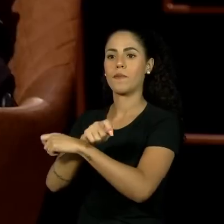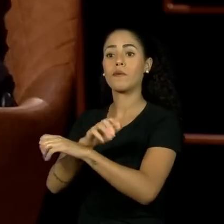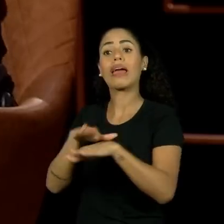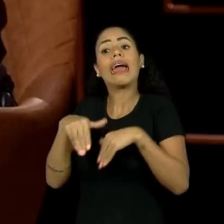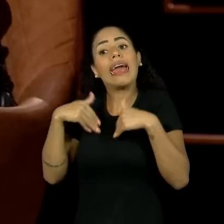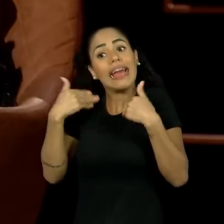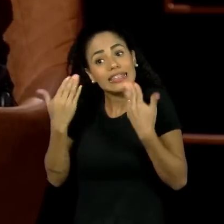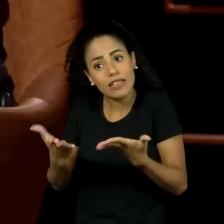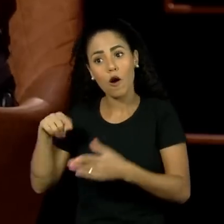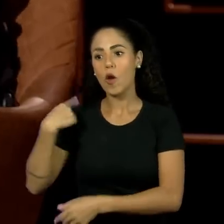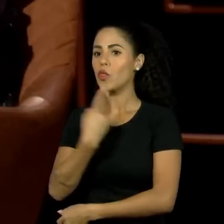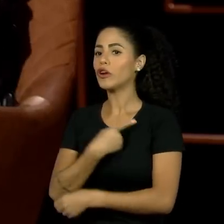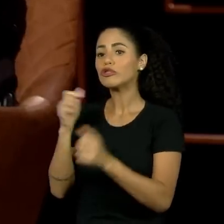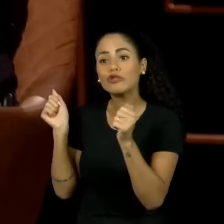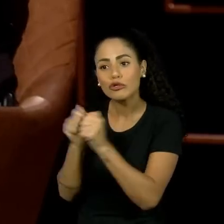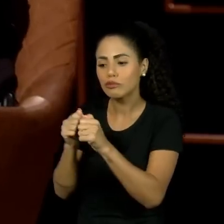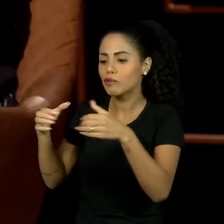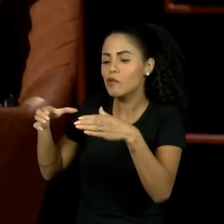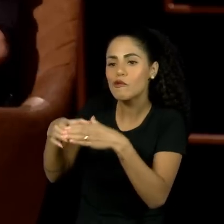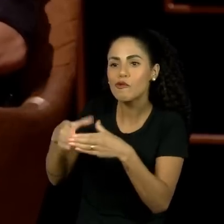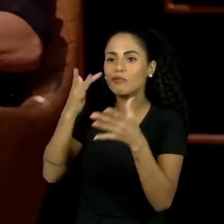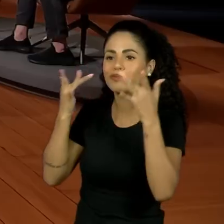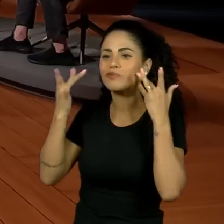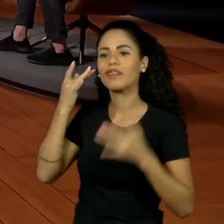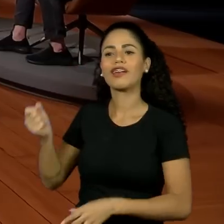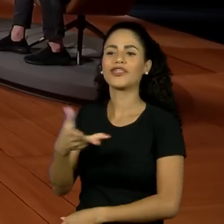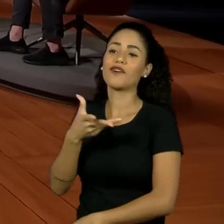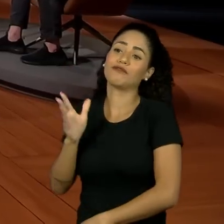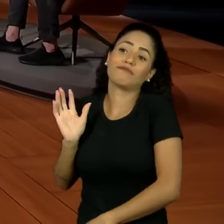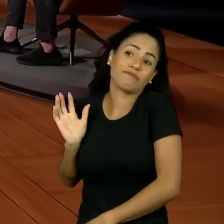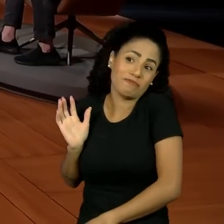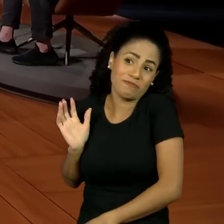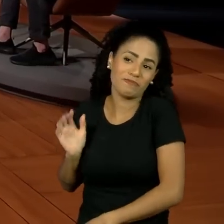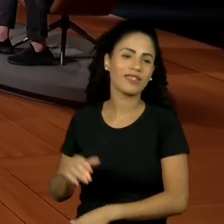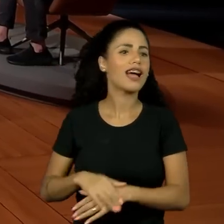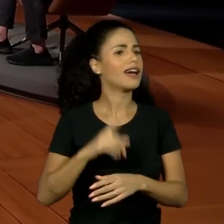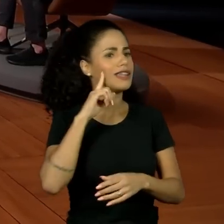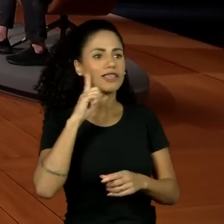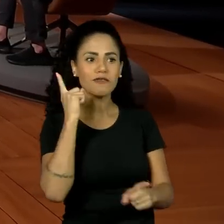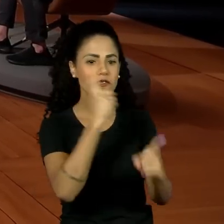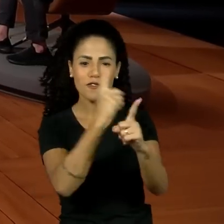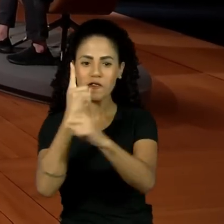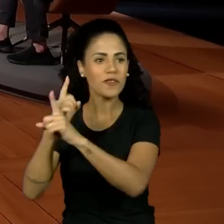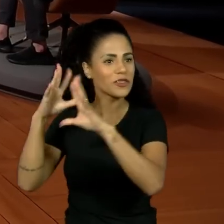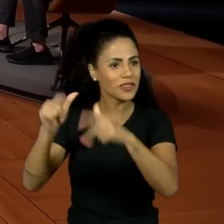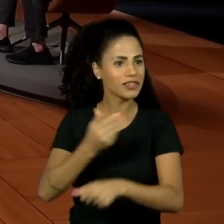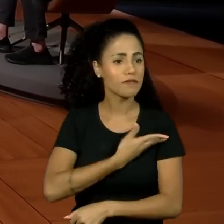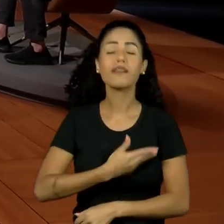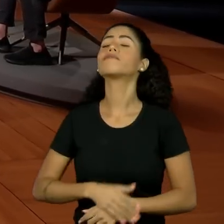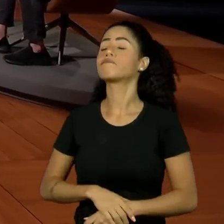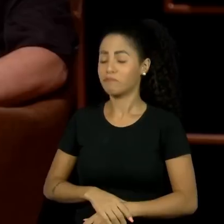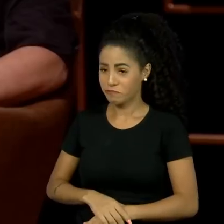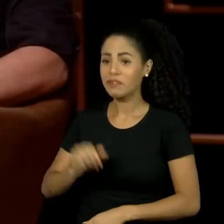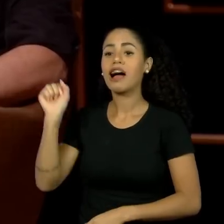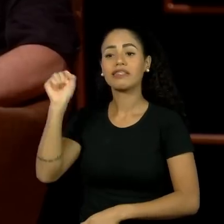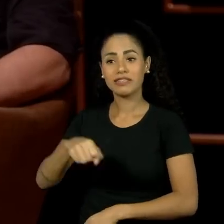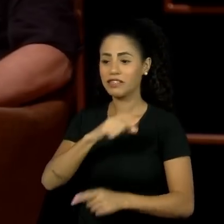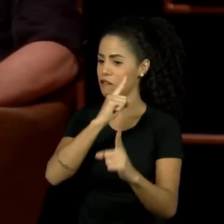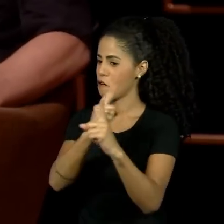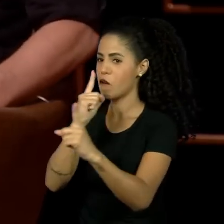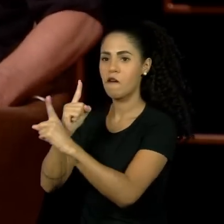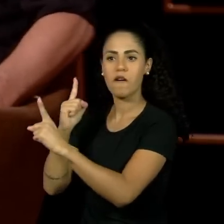nós montamos também um novo grupo de teatro. Quer dizer, encontrou todo mundo lá de novo.